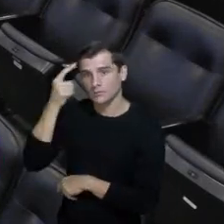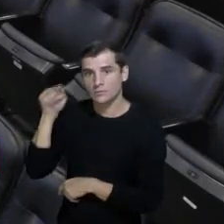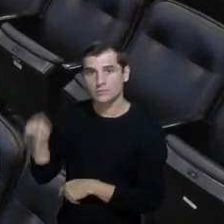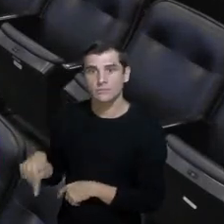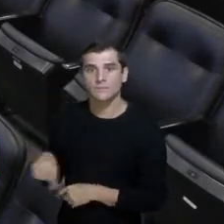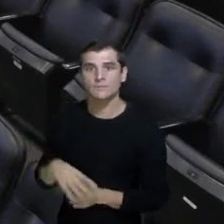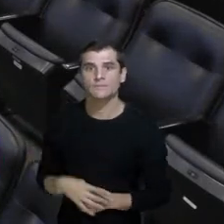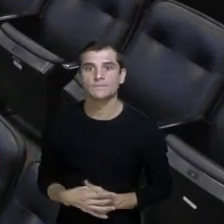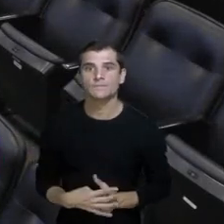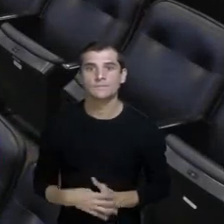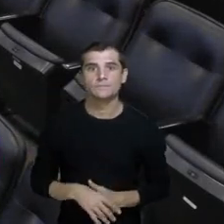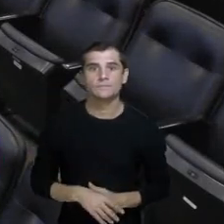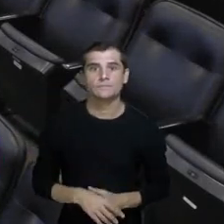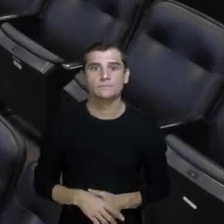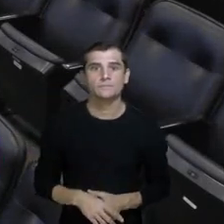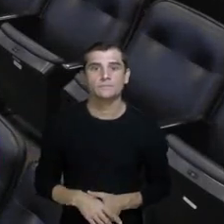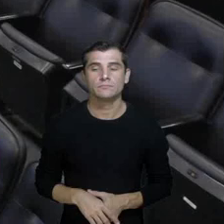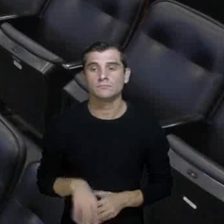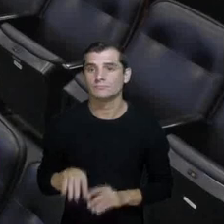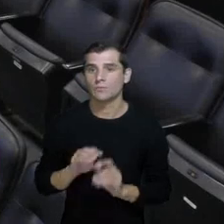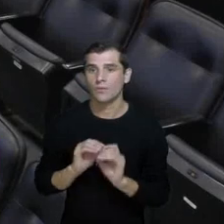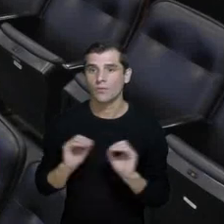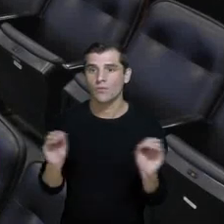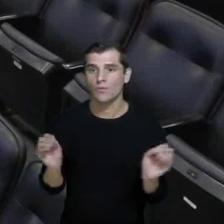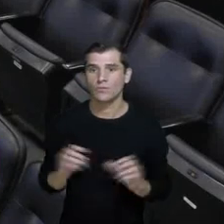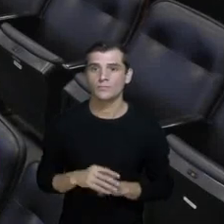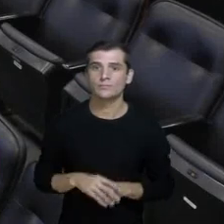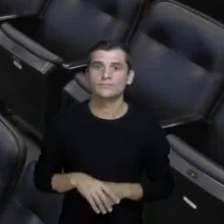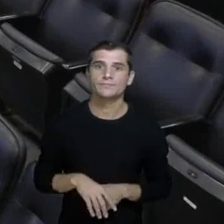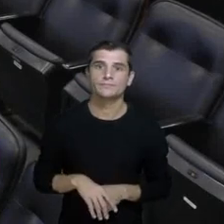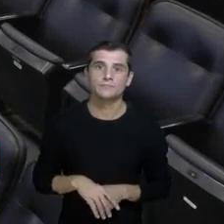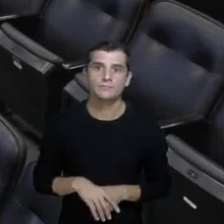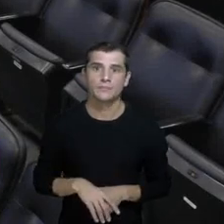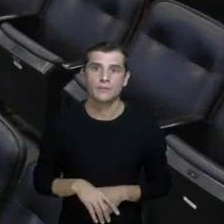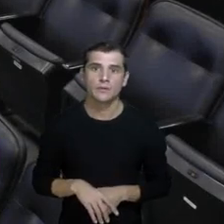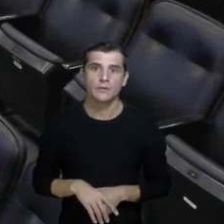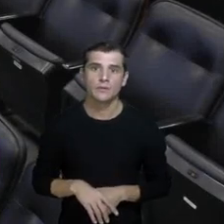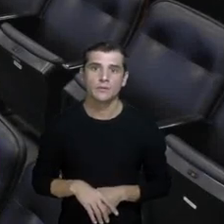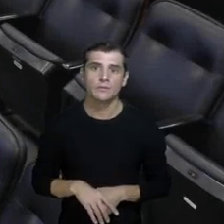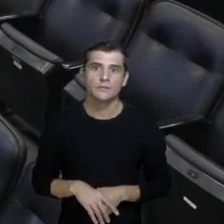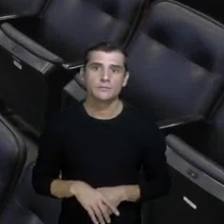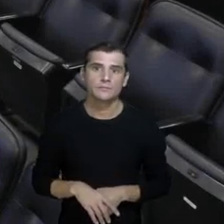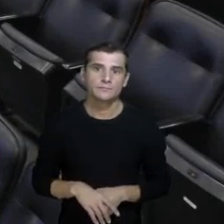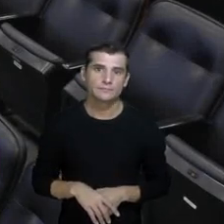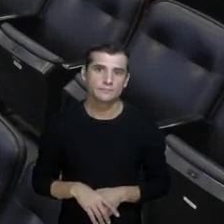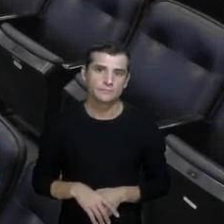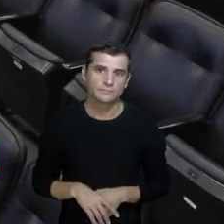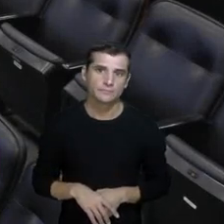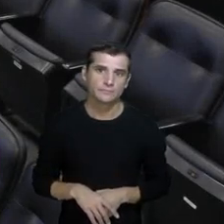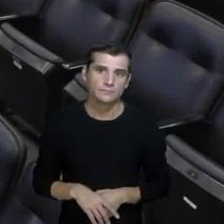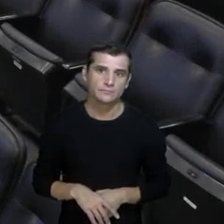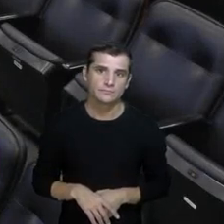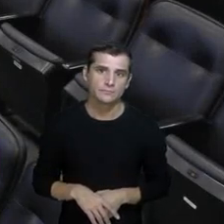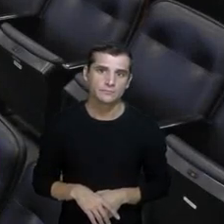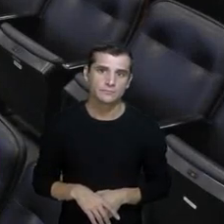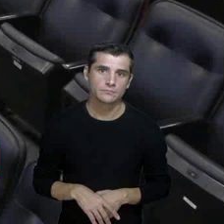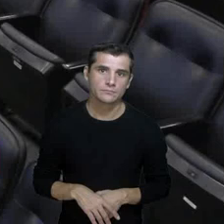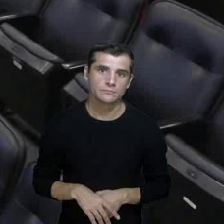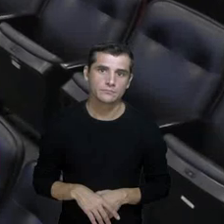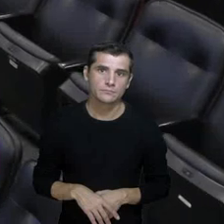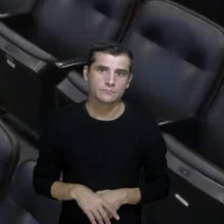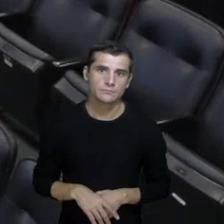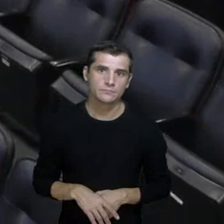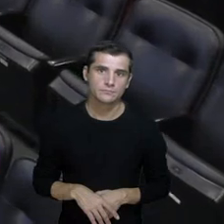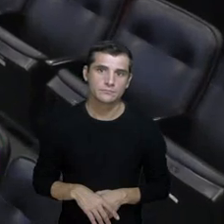também ótimo tá bem então eu vou dividir aqui com a professora Cintia depois essa dinâmica né mas a proposta é que a